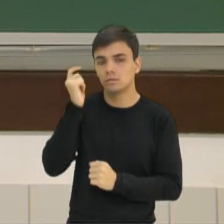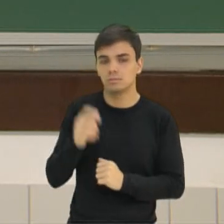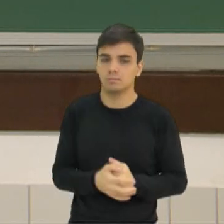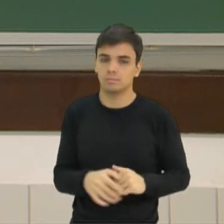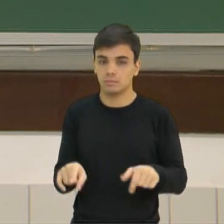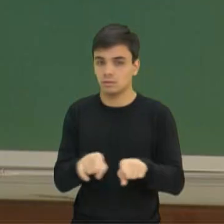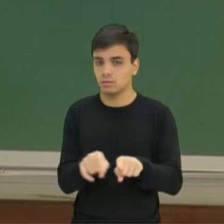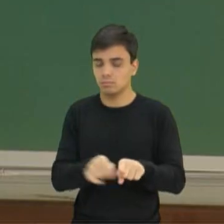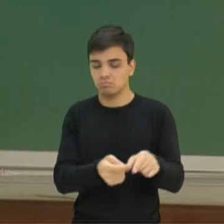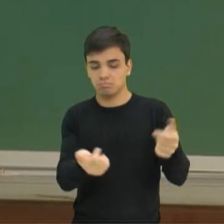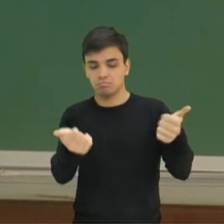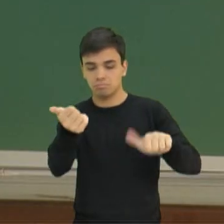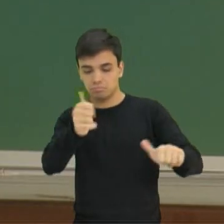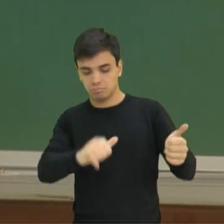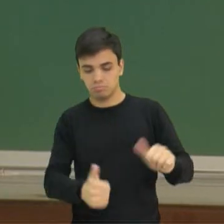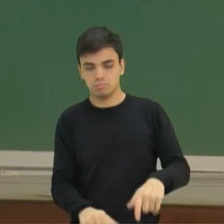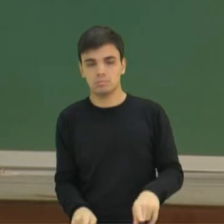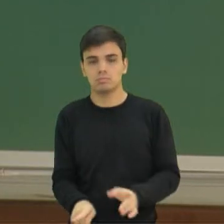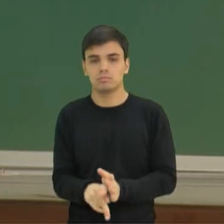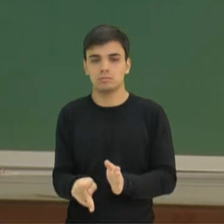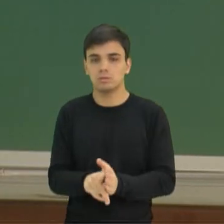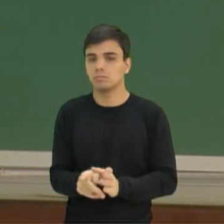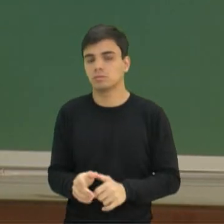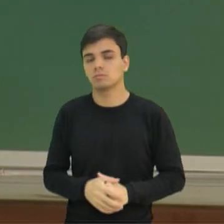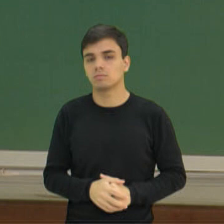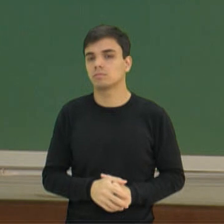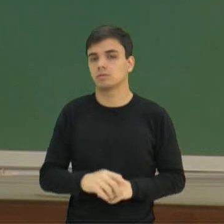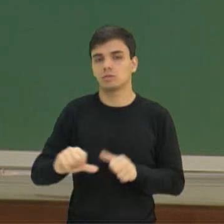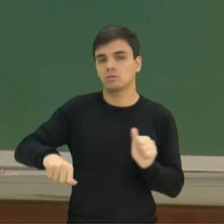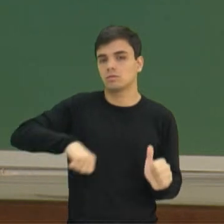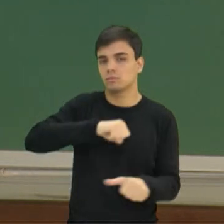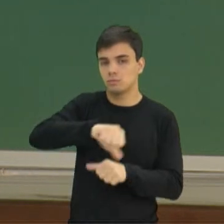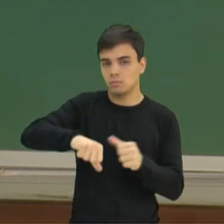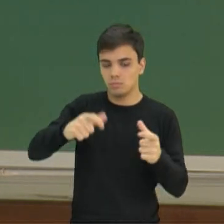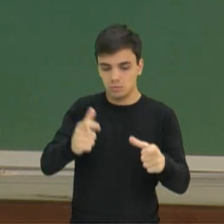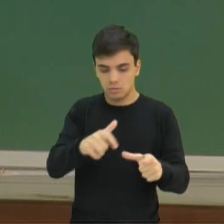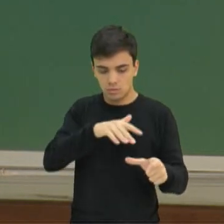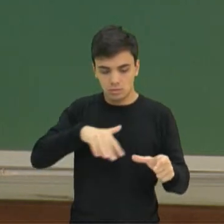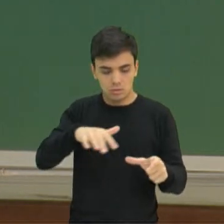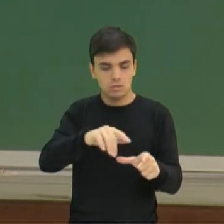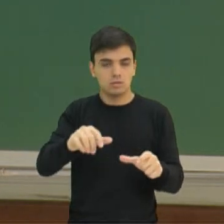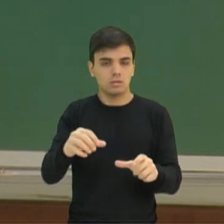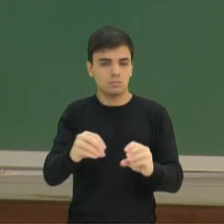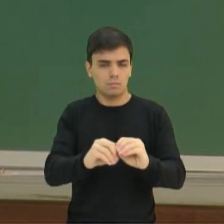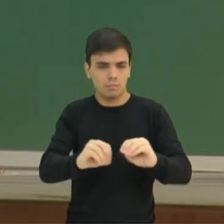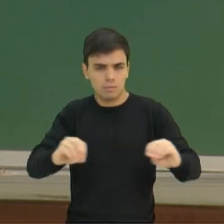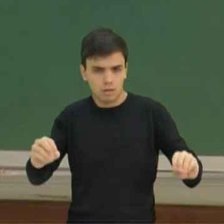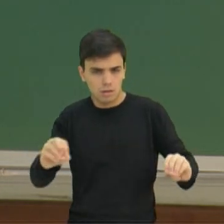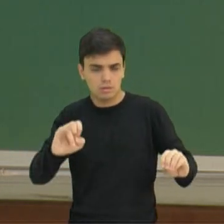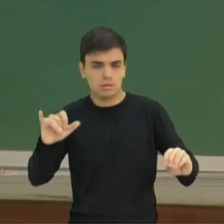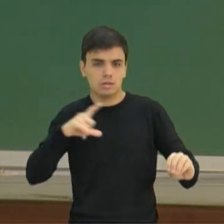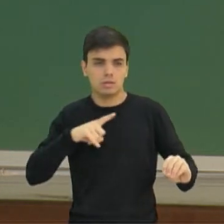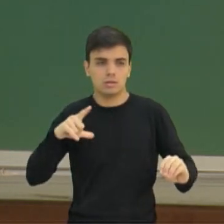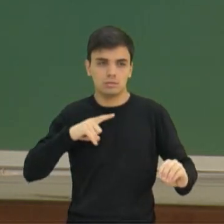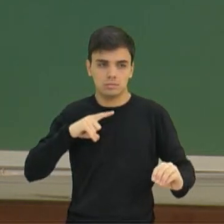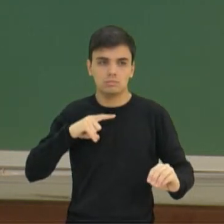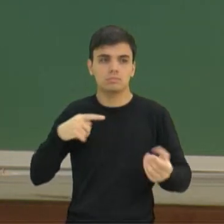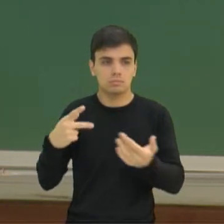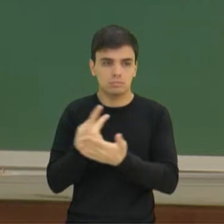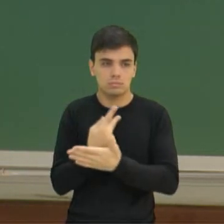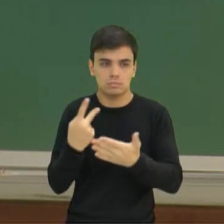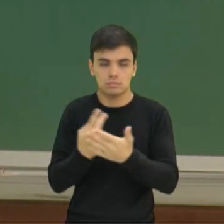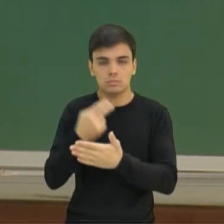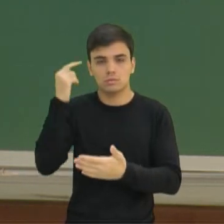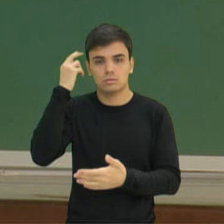precisam ser avaliadas para que a gente não torne aquela região ali um deserto, né? Já que tem fragilidades naturais ali